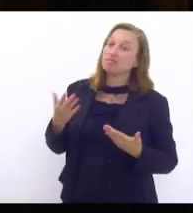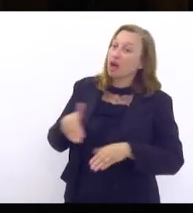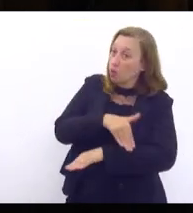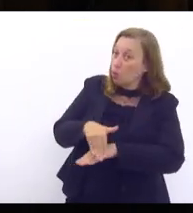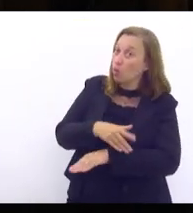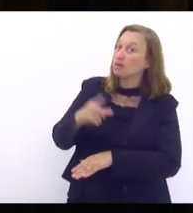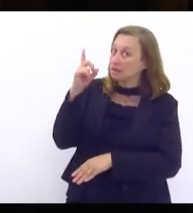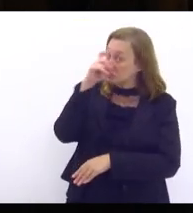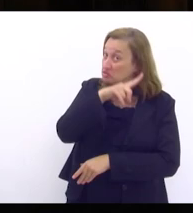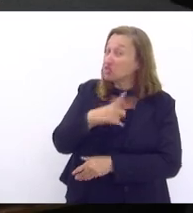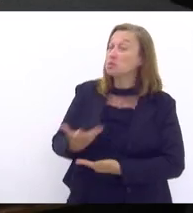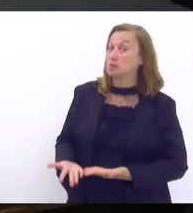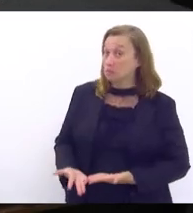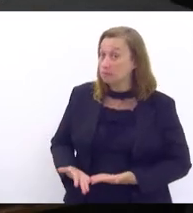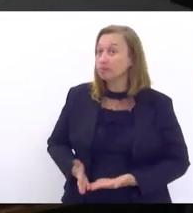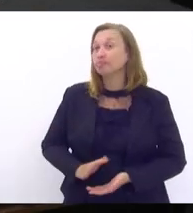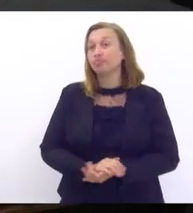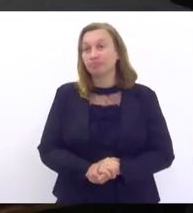está difícil.